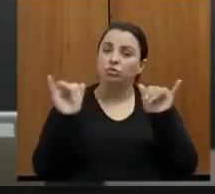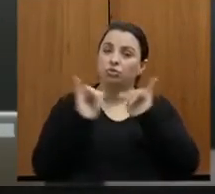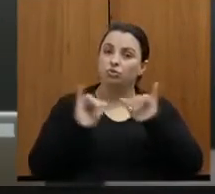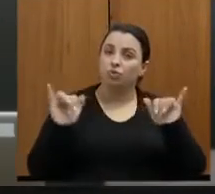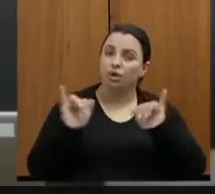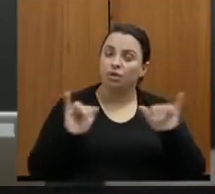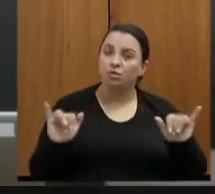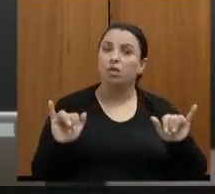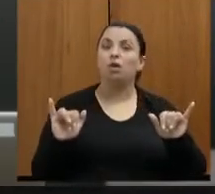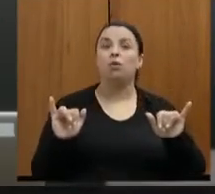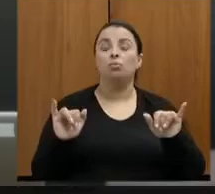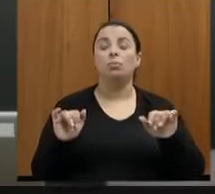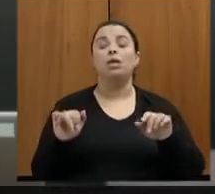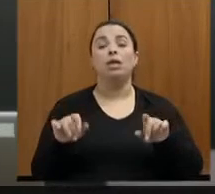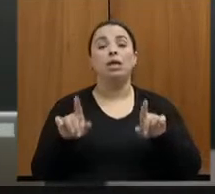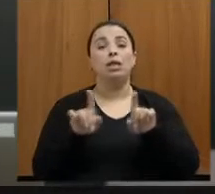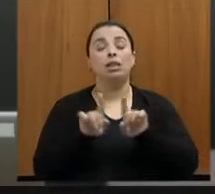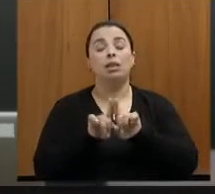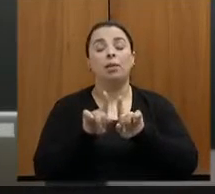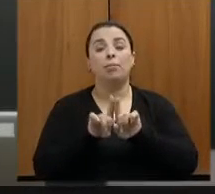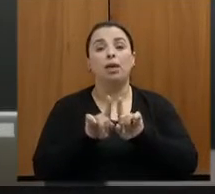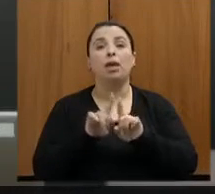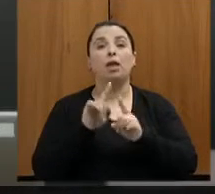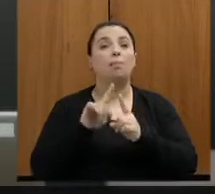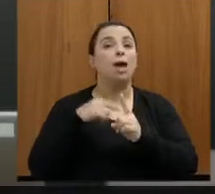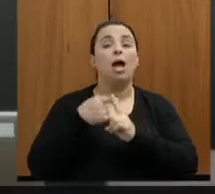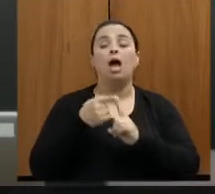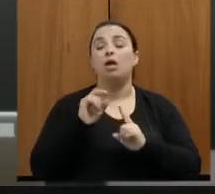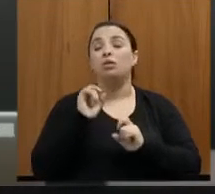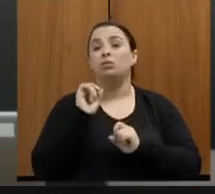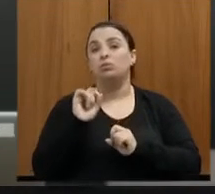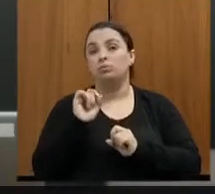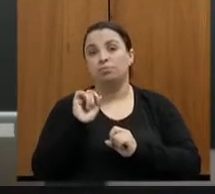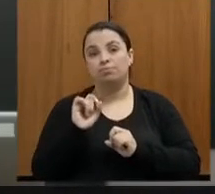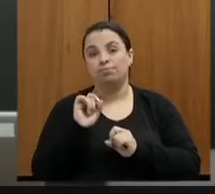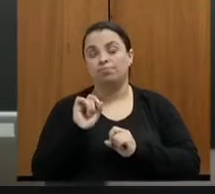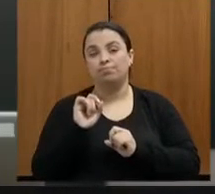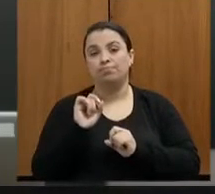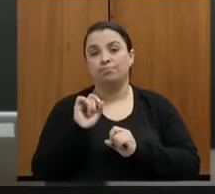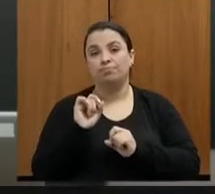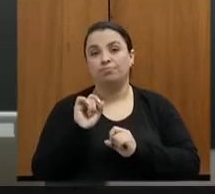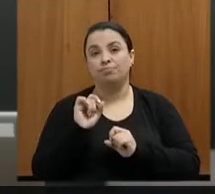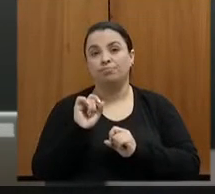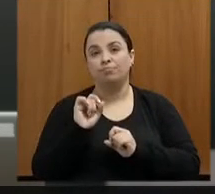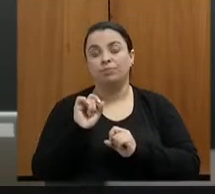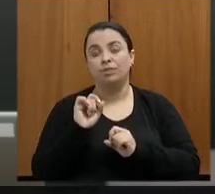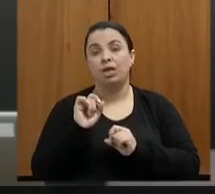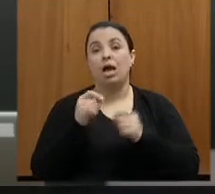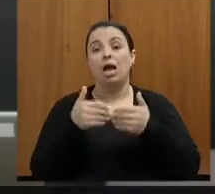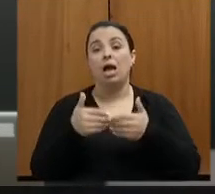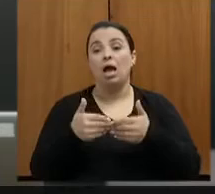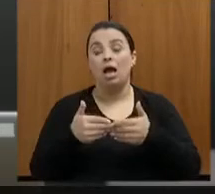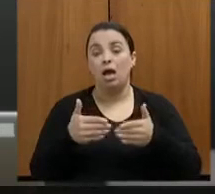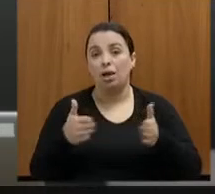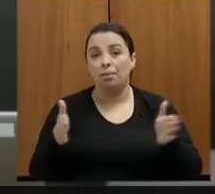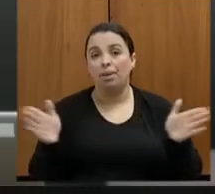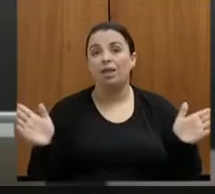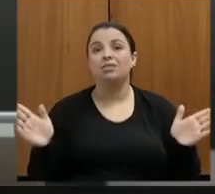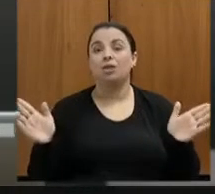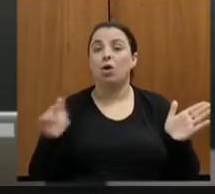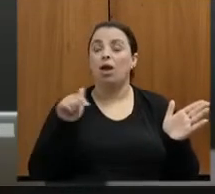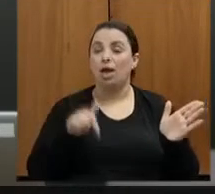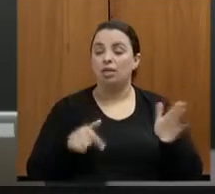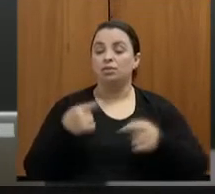disso, buscarmos ainda mais a ampliação desta